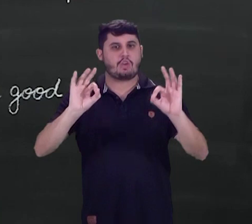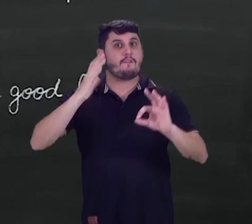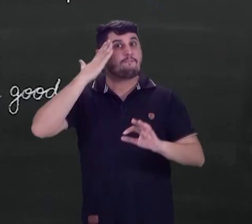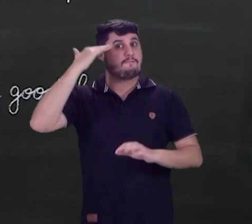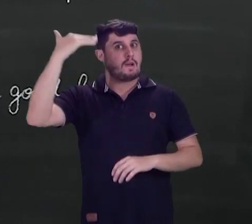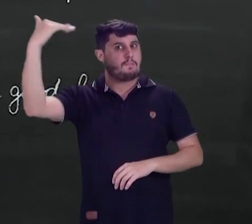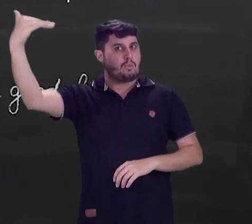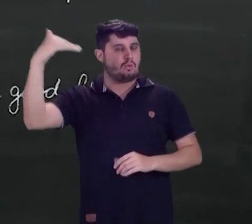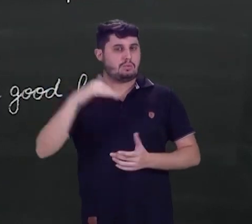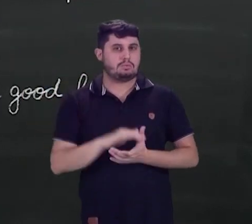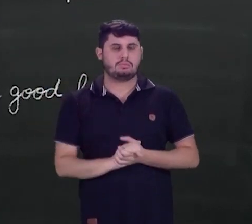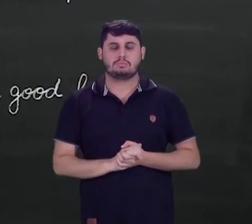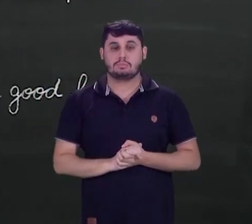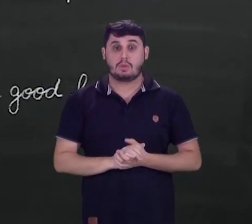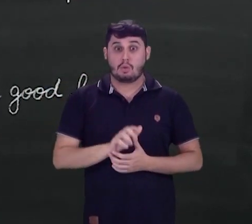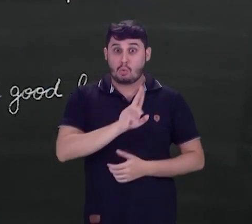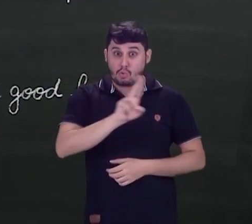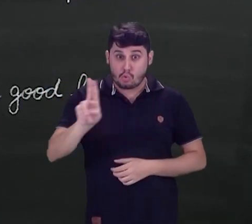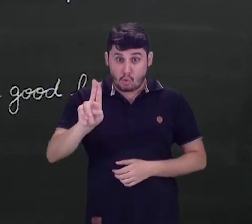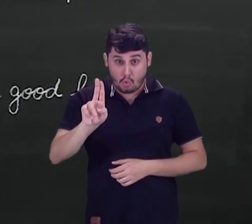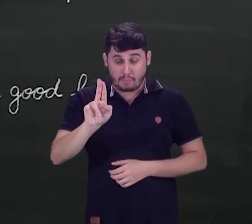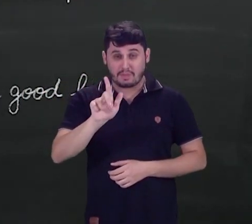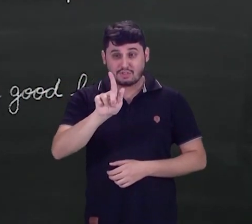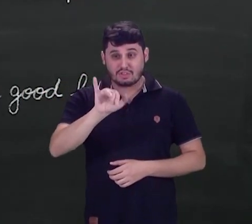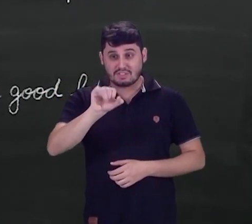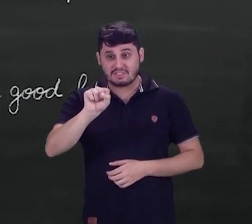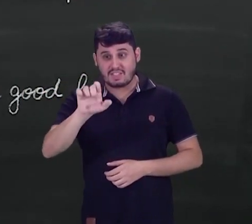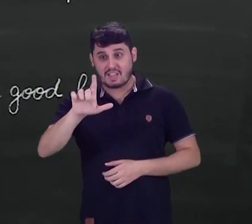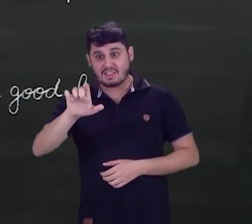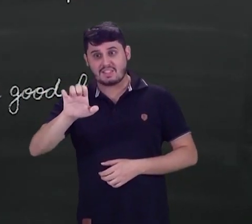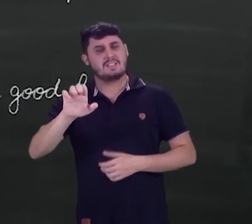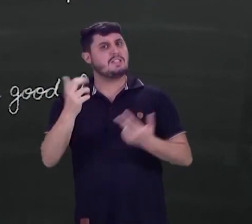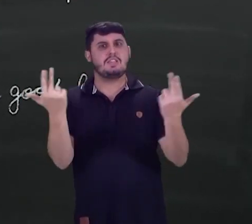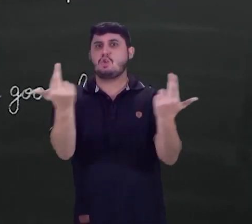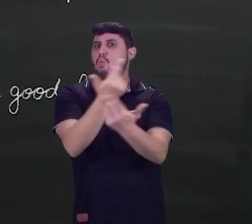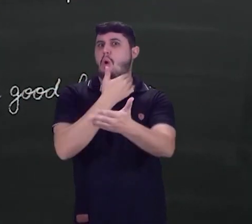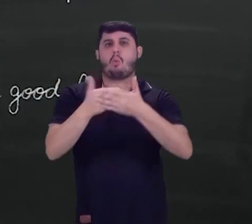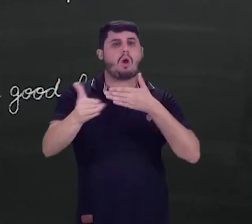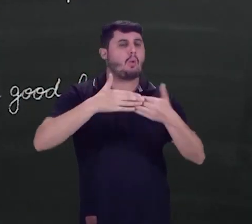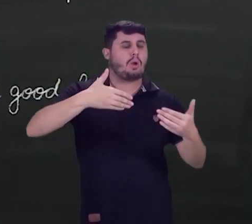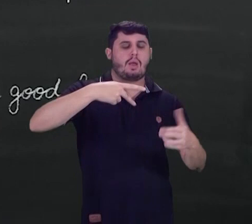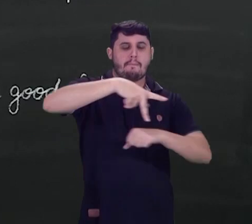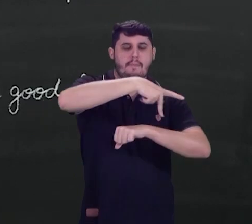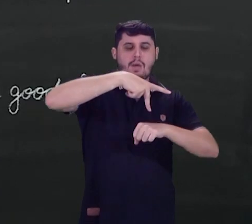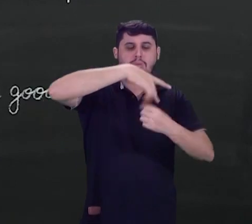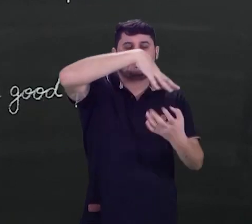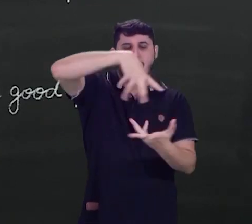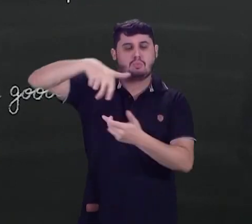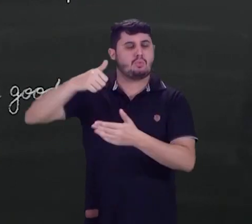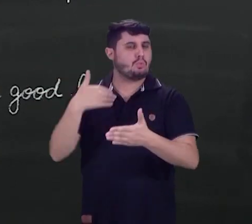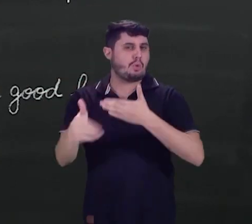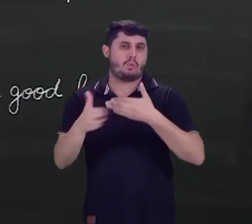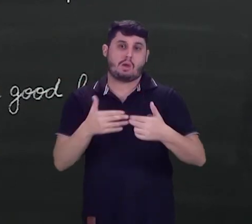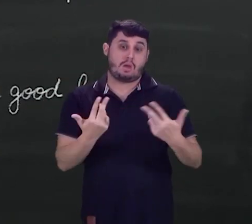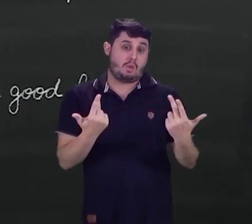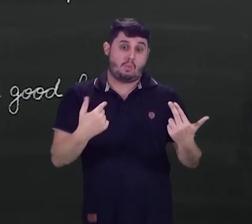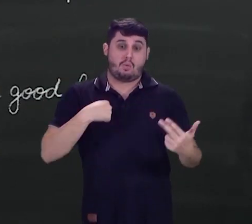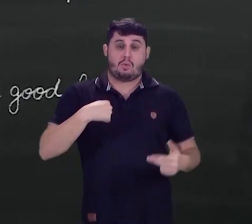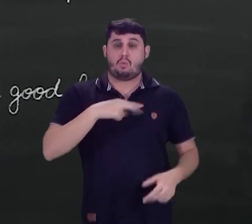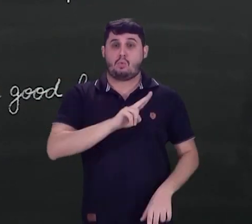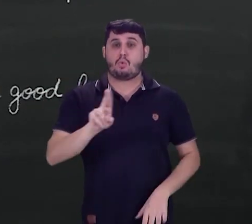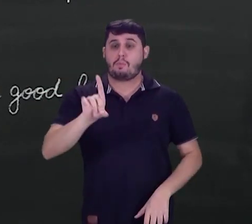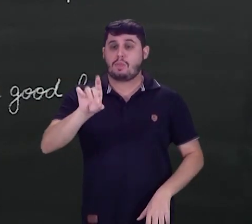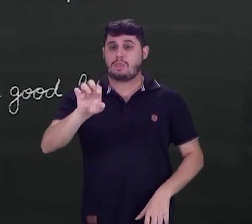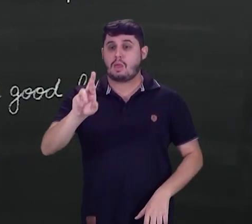Gisele Bündchen, em qualquer lugar do mundo. Seja aqui, no Japão, no Canadá, nos Estados Unidos. É igual ao meu nome. Eu